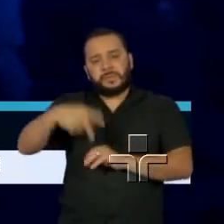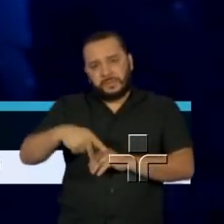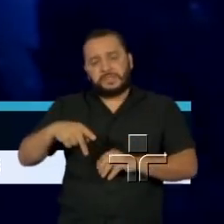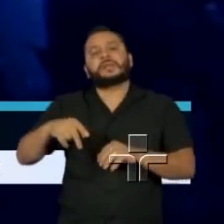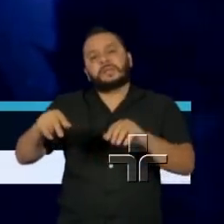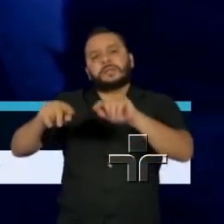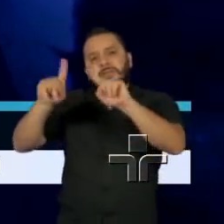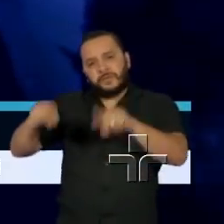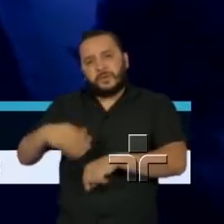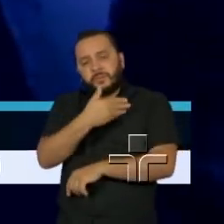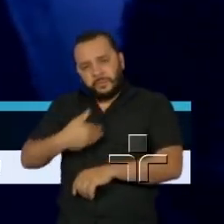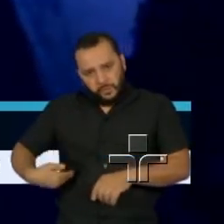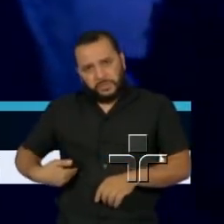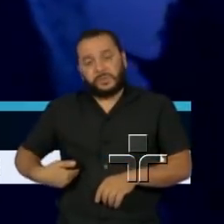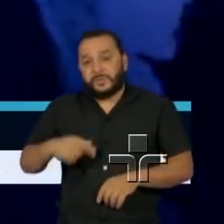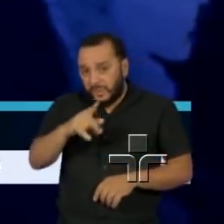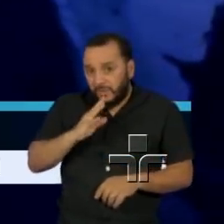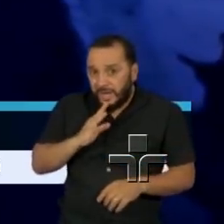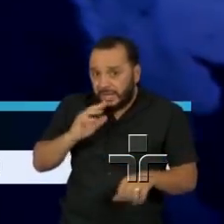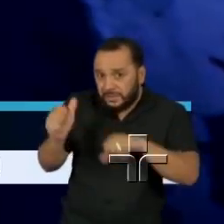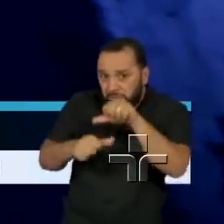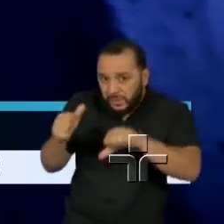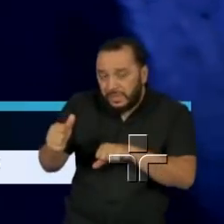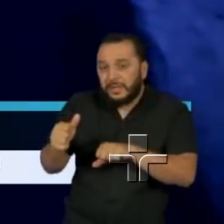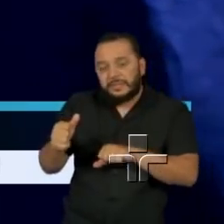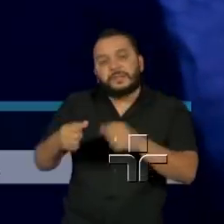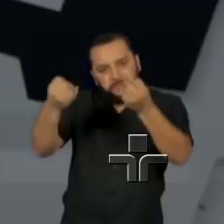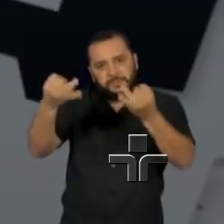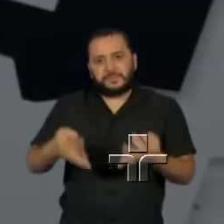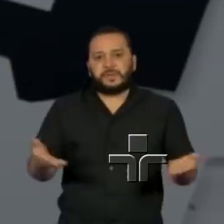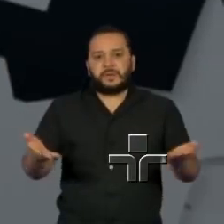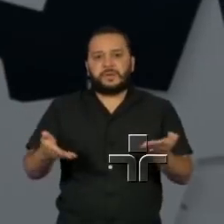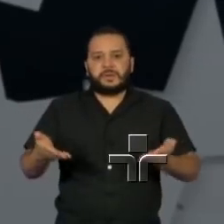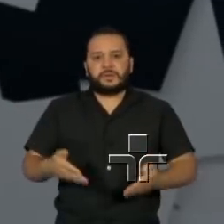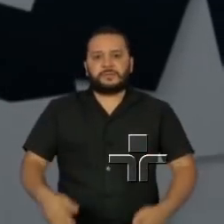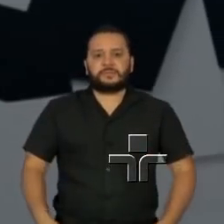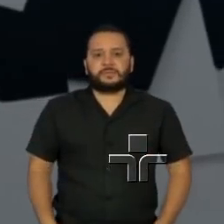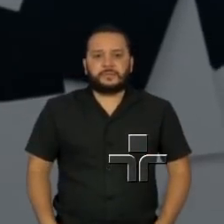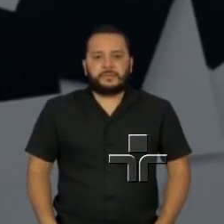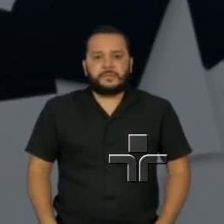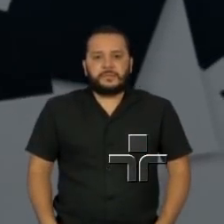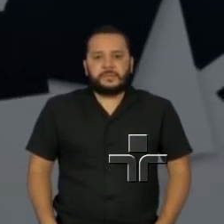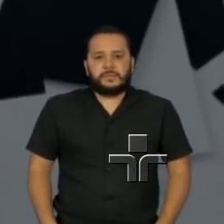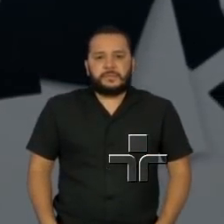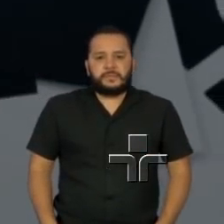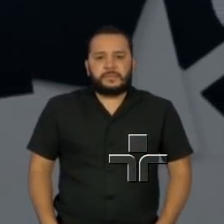conhece as principais mudanças? O Jornal da Cultura explica.